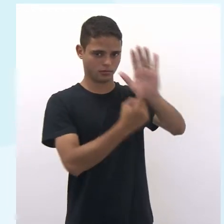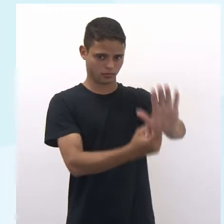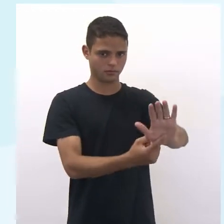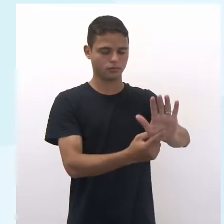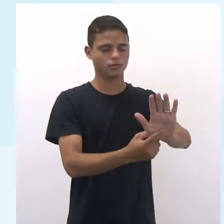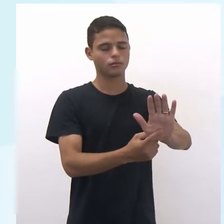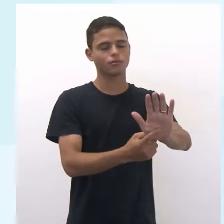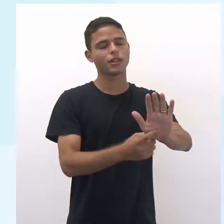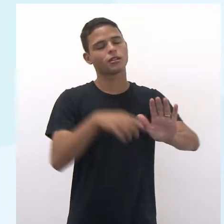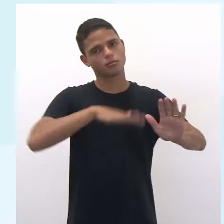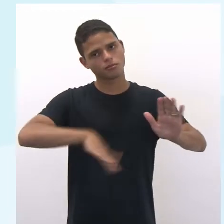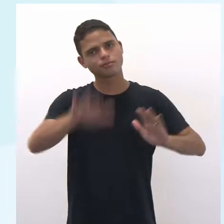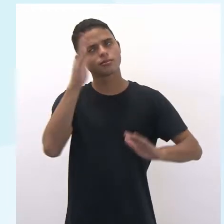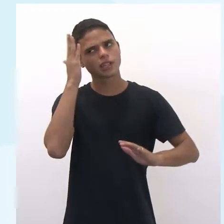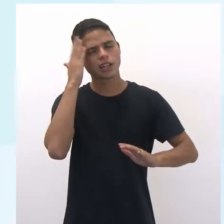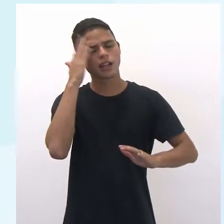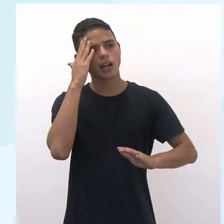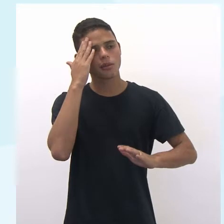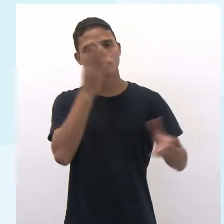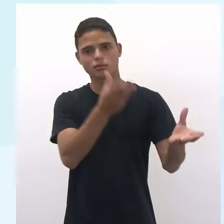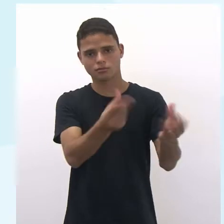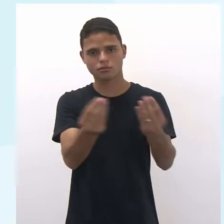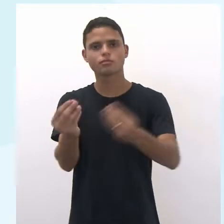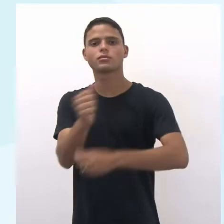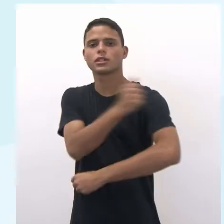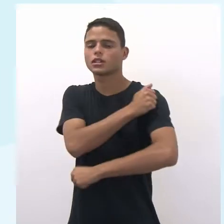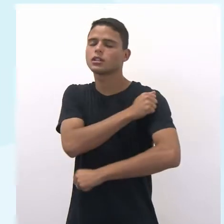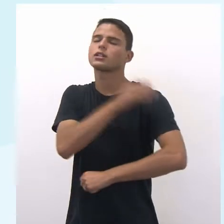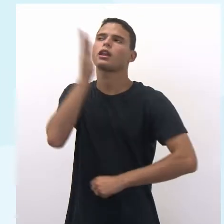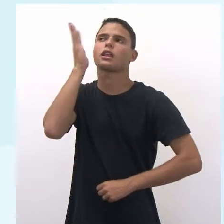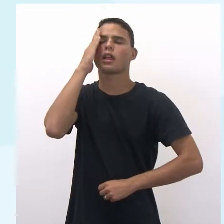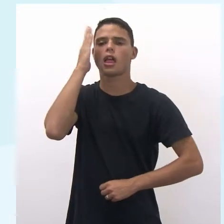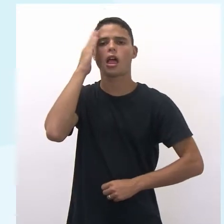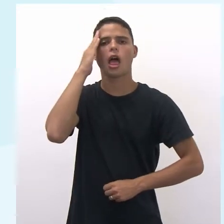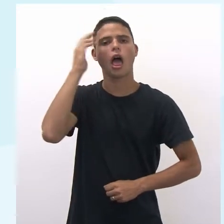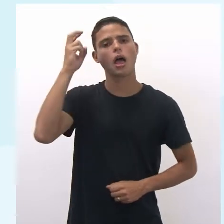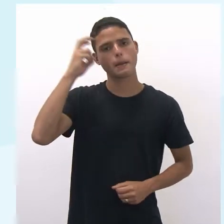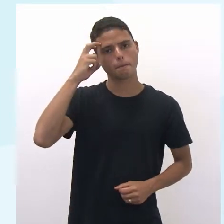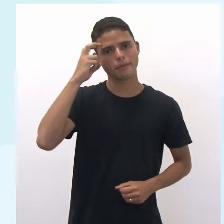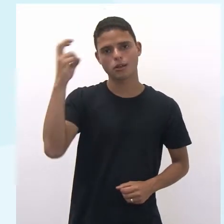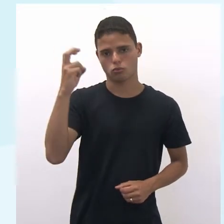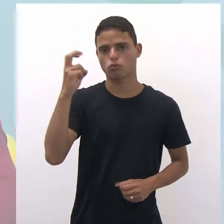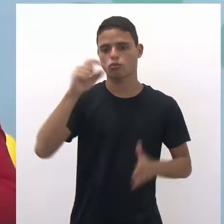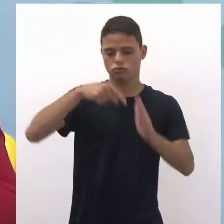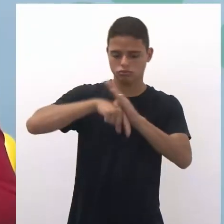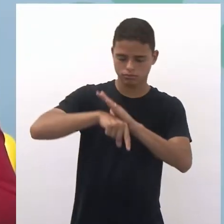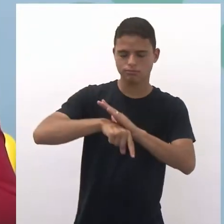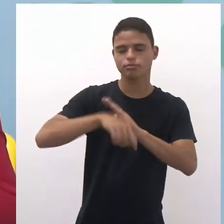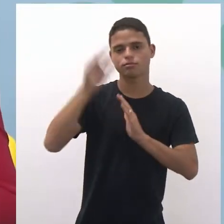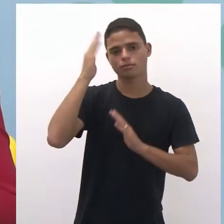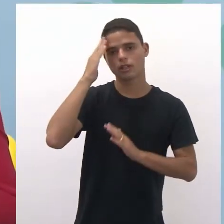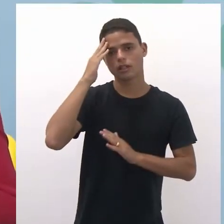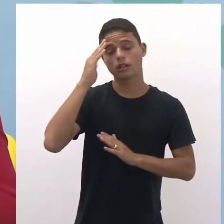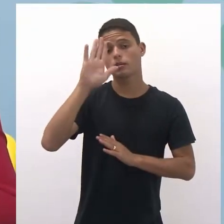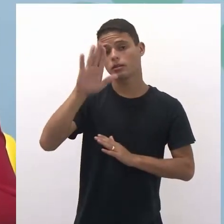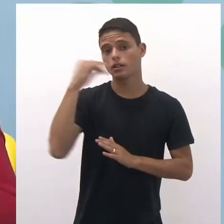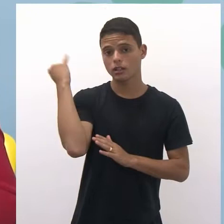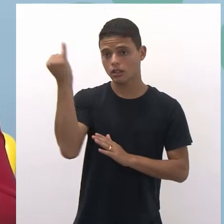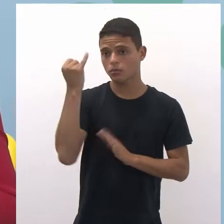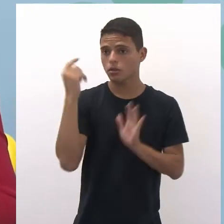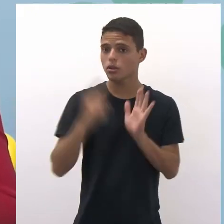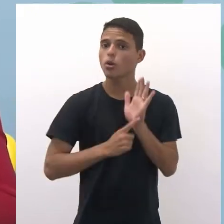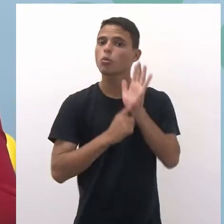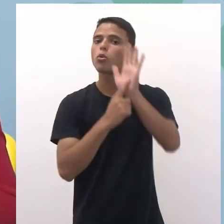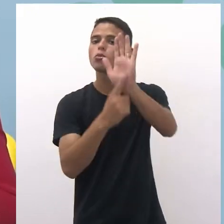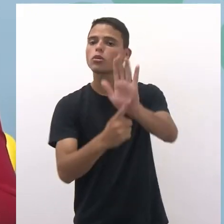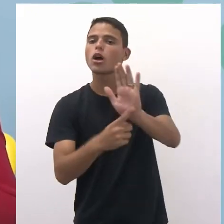conhecimento mais aprofundado sobre isso, né? A gente não pode tirar o mérito também, mas é importante destacar qual é o estilo